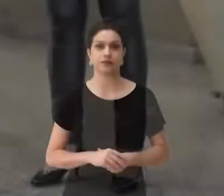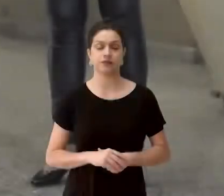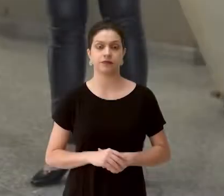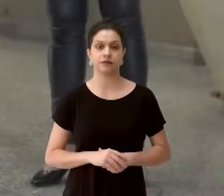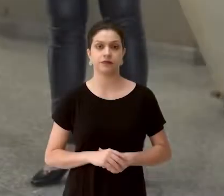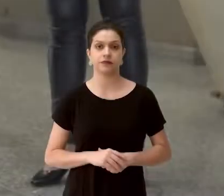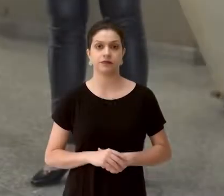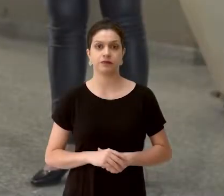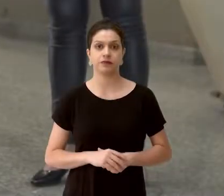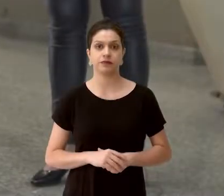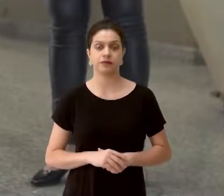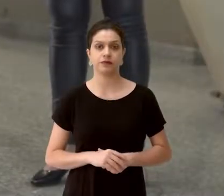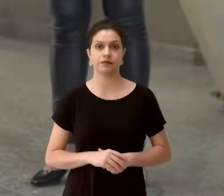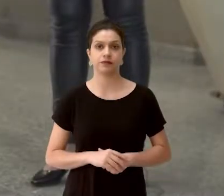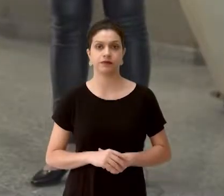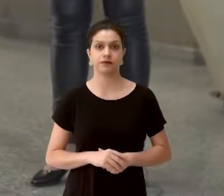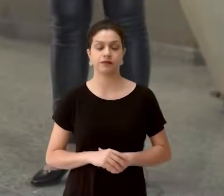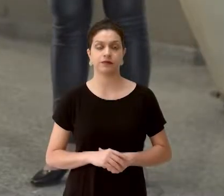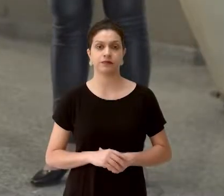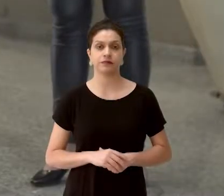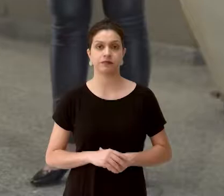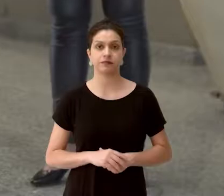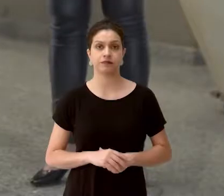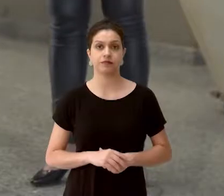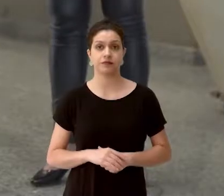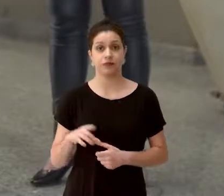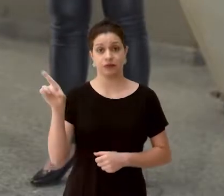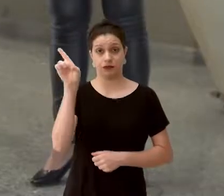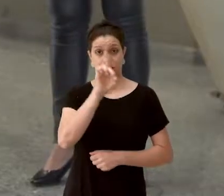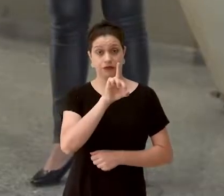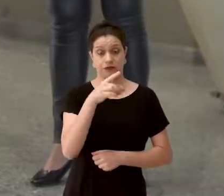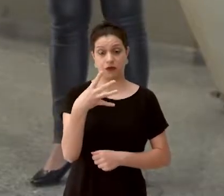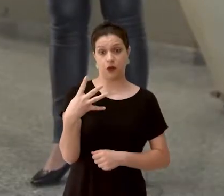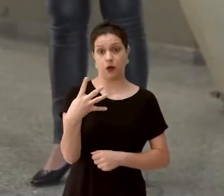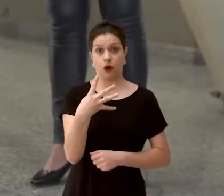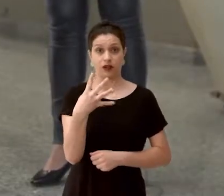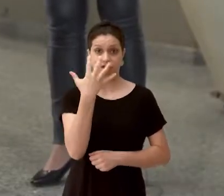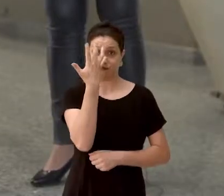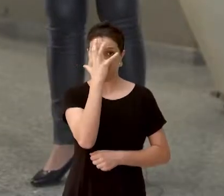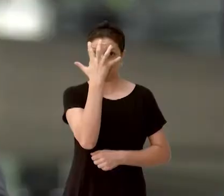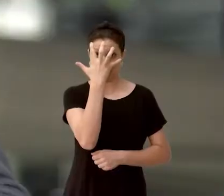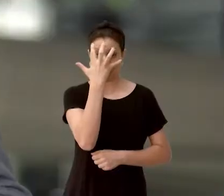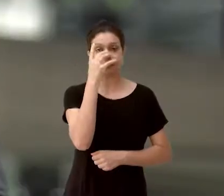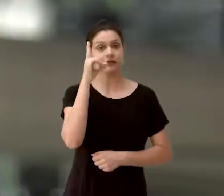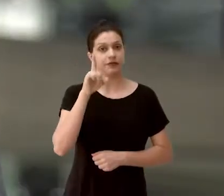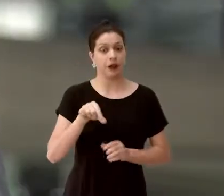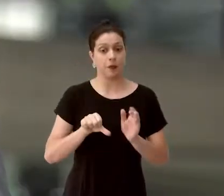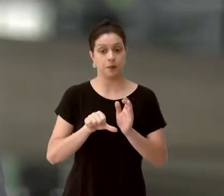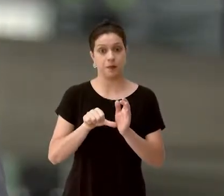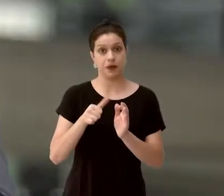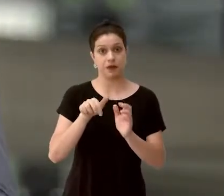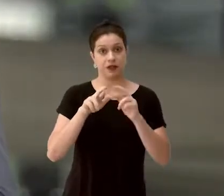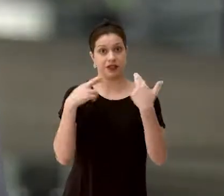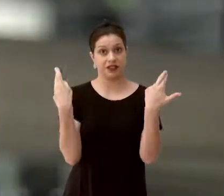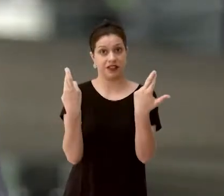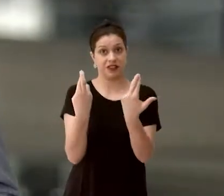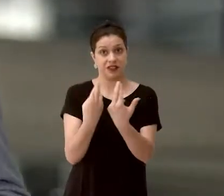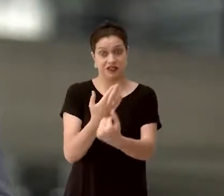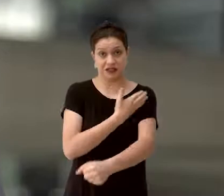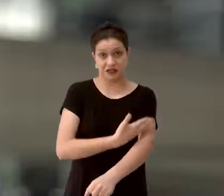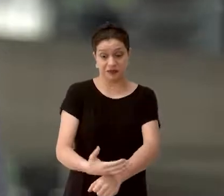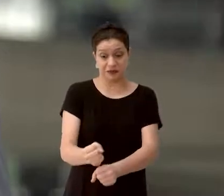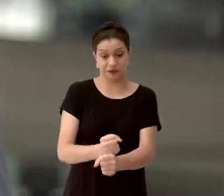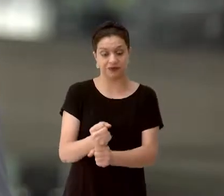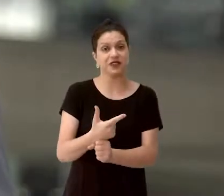– 4 de fevereiro. Este foi o dia da primeira sessão de 2020, momento festivo e solene,